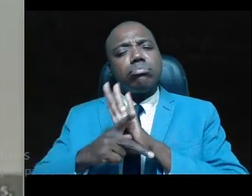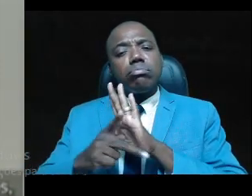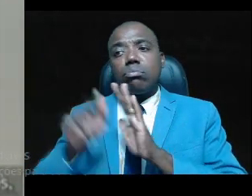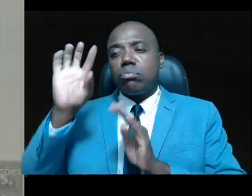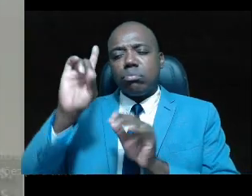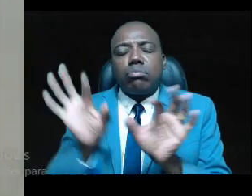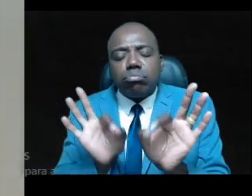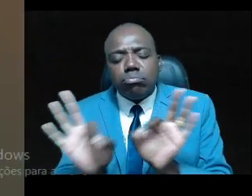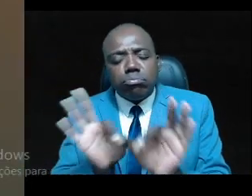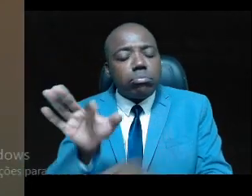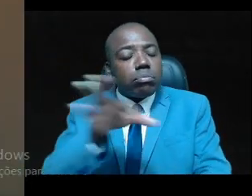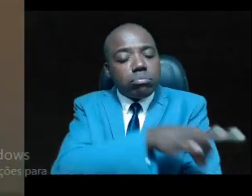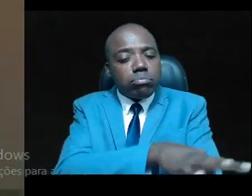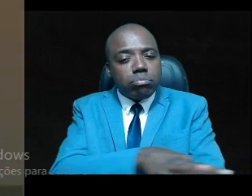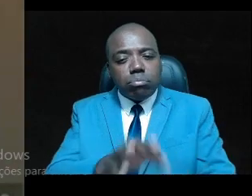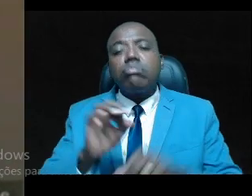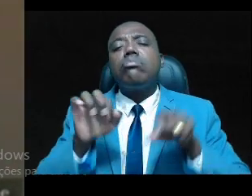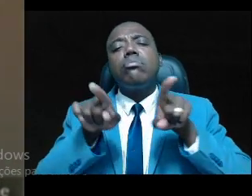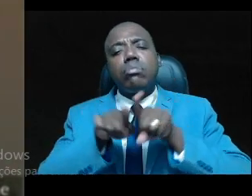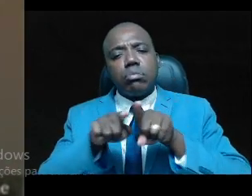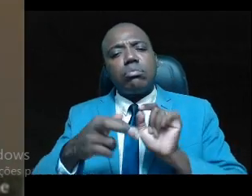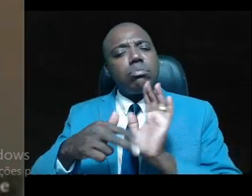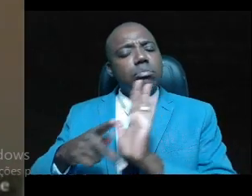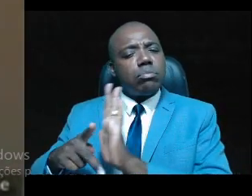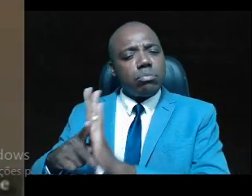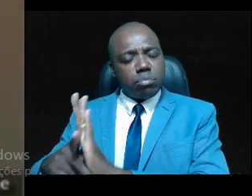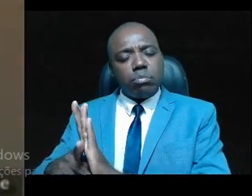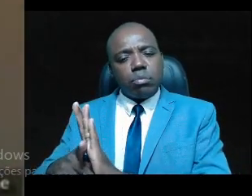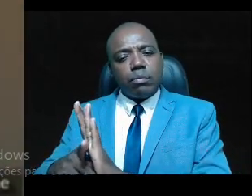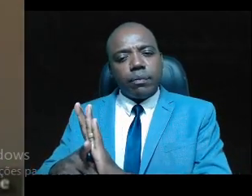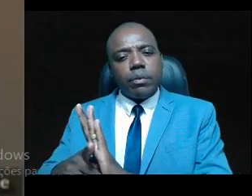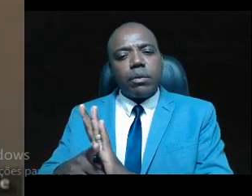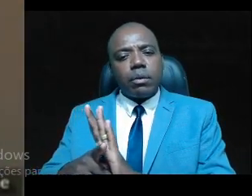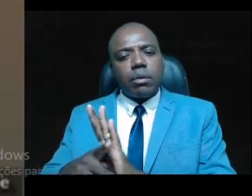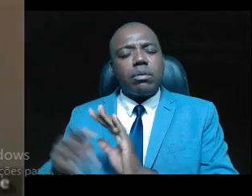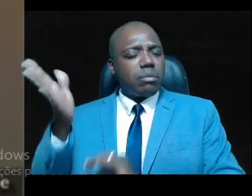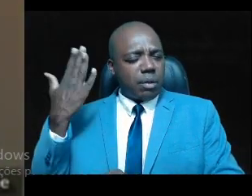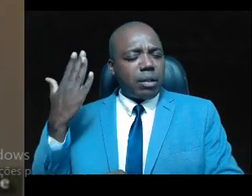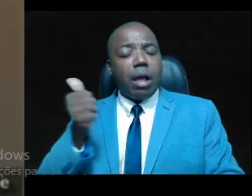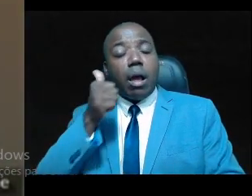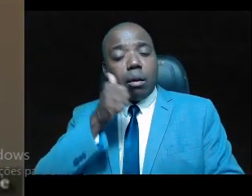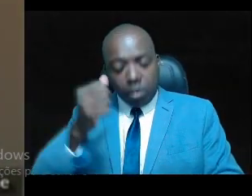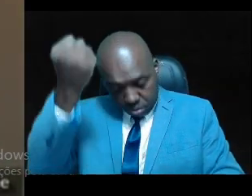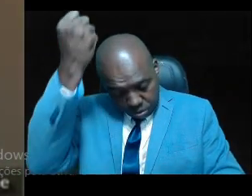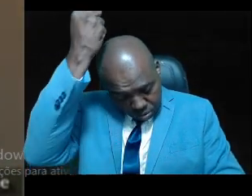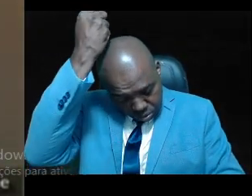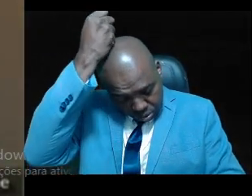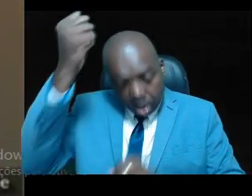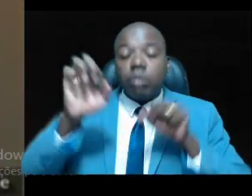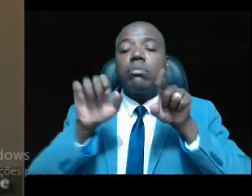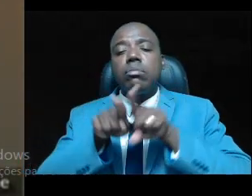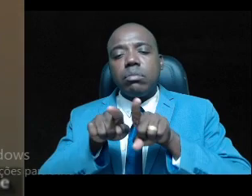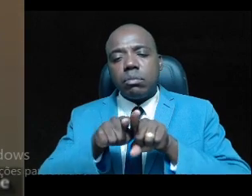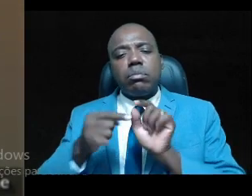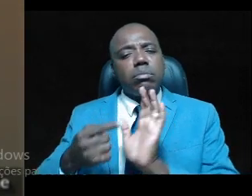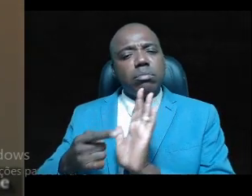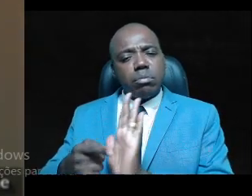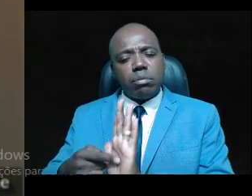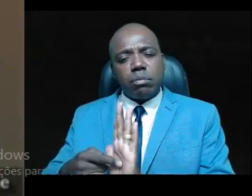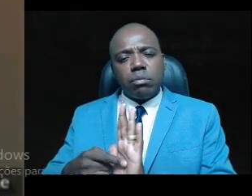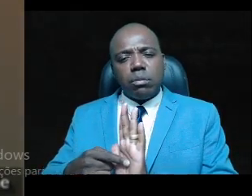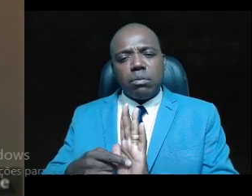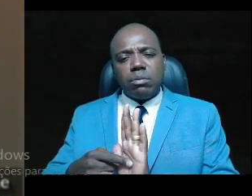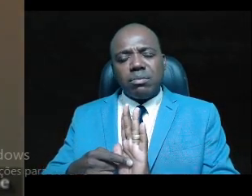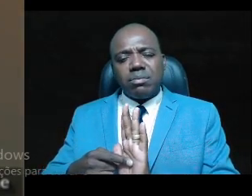Deus. Pela fé a mesma Sara recebeu a virtude de conceber e deu à luz já fora